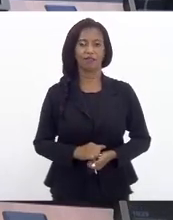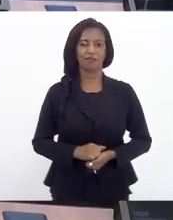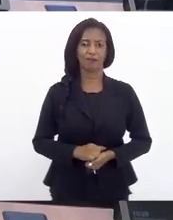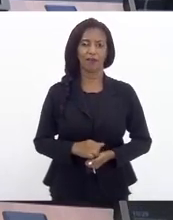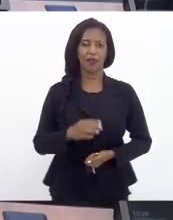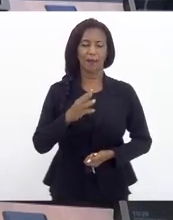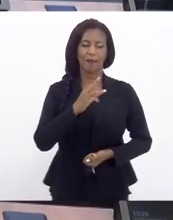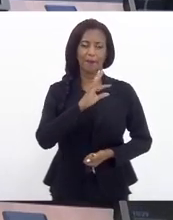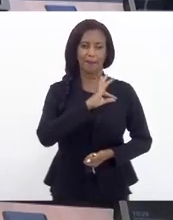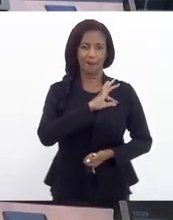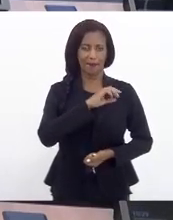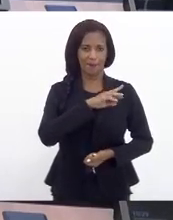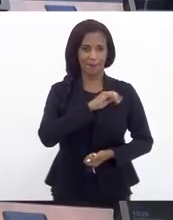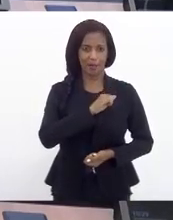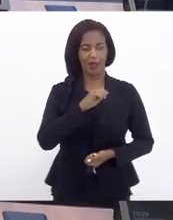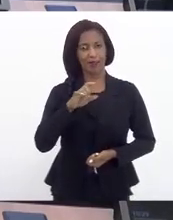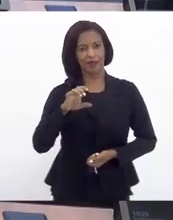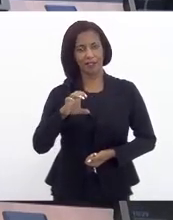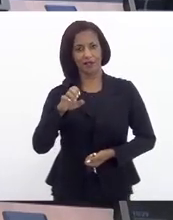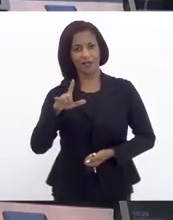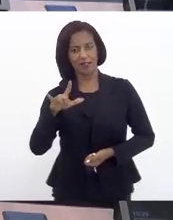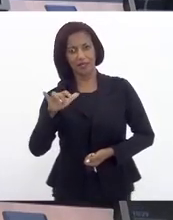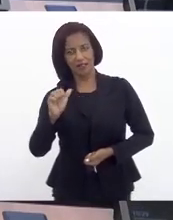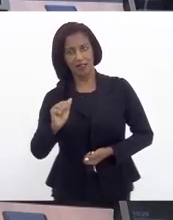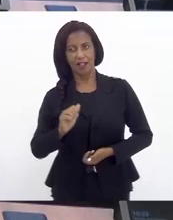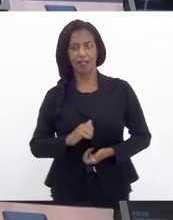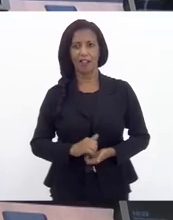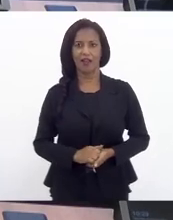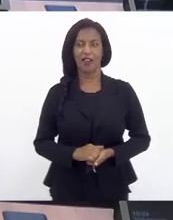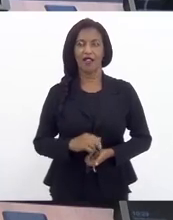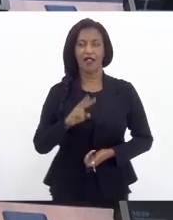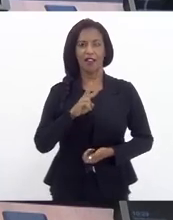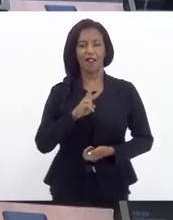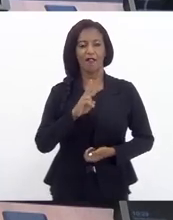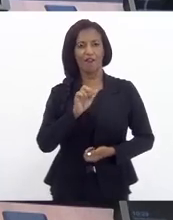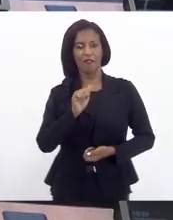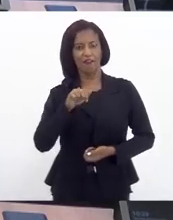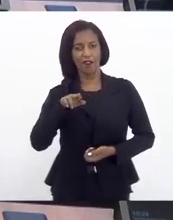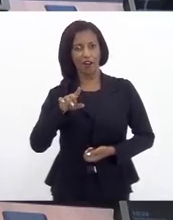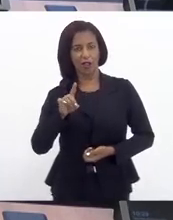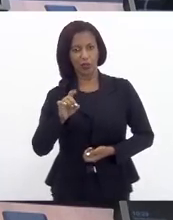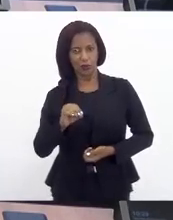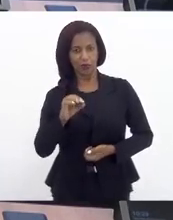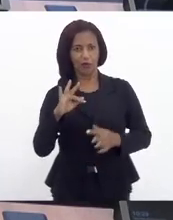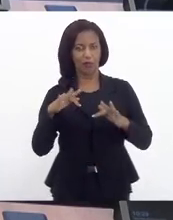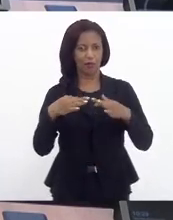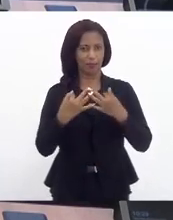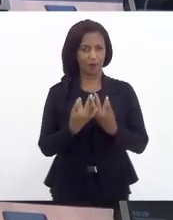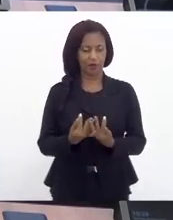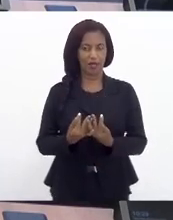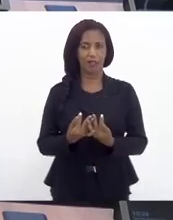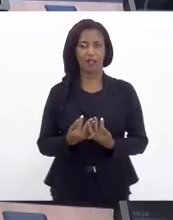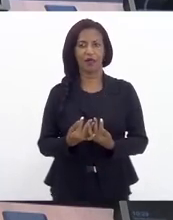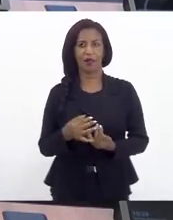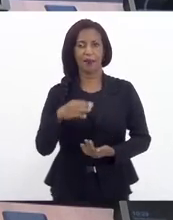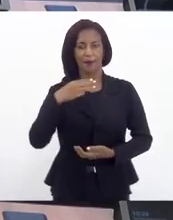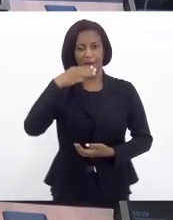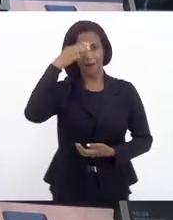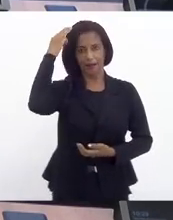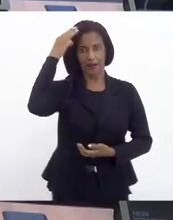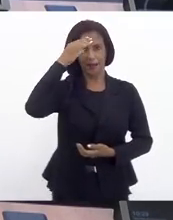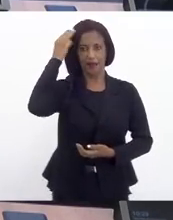deputada Marta, deputada Célia Jordão, Vandro Família, deputado Márcio